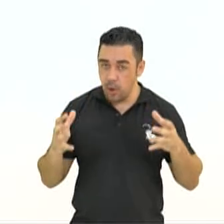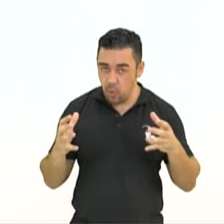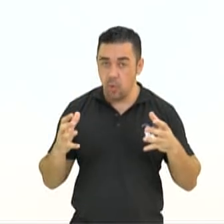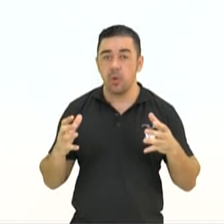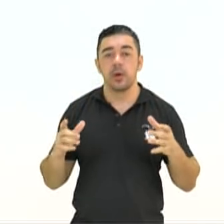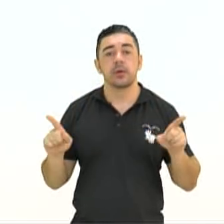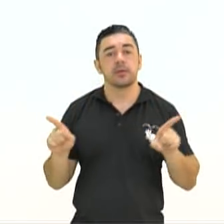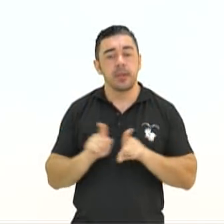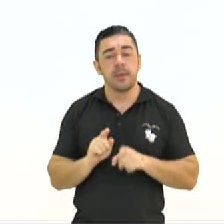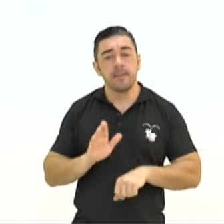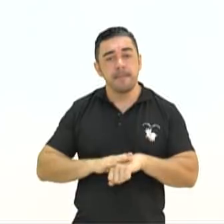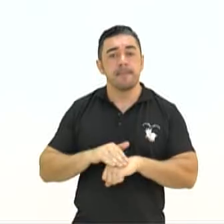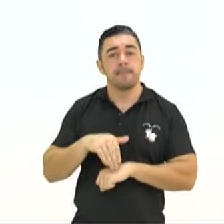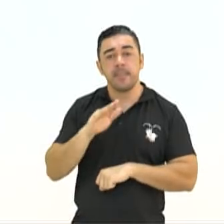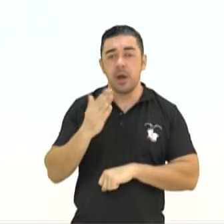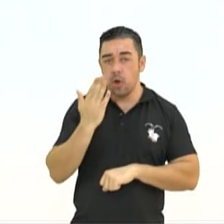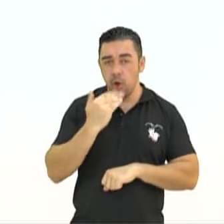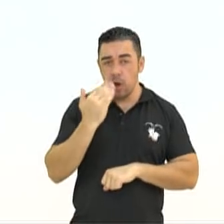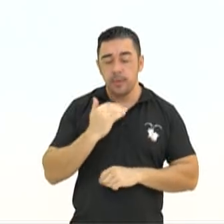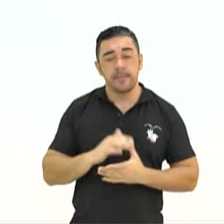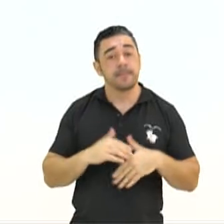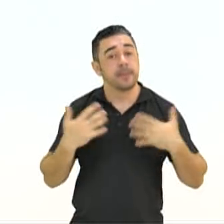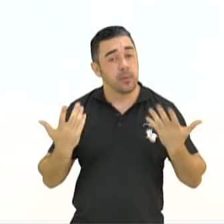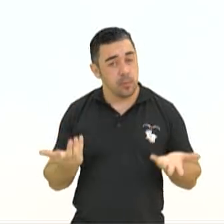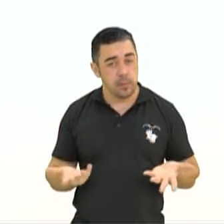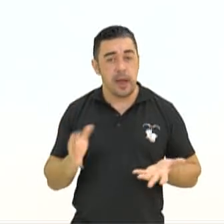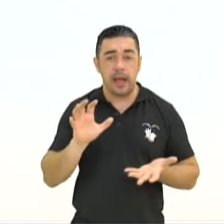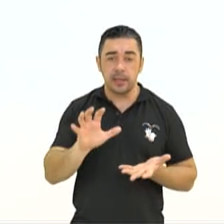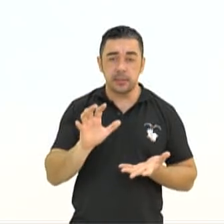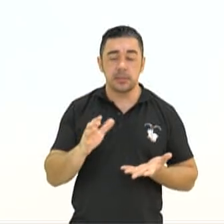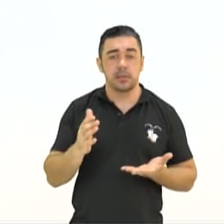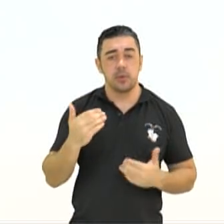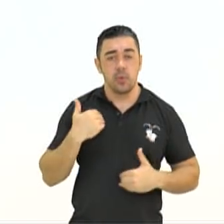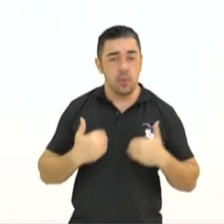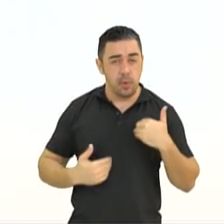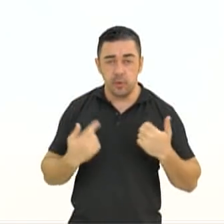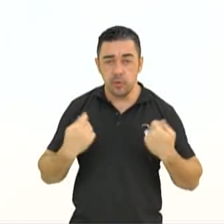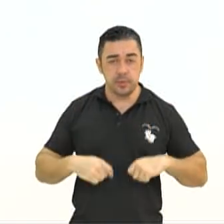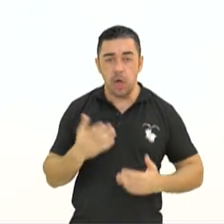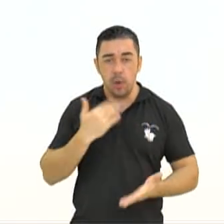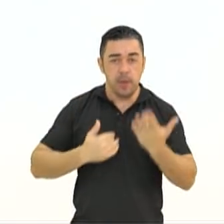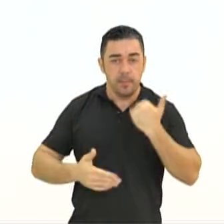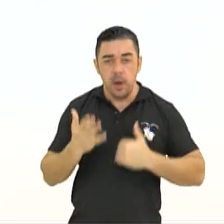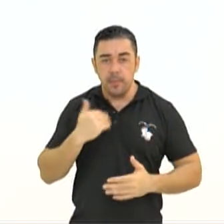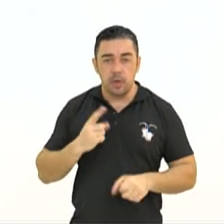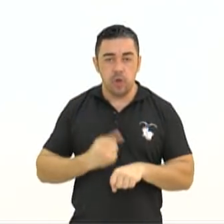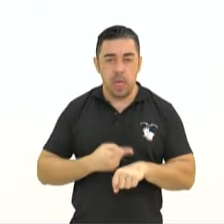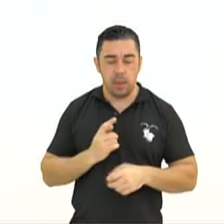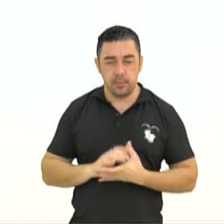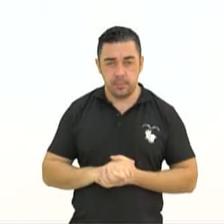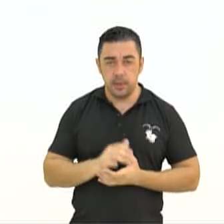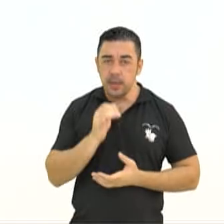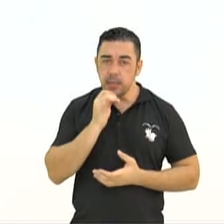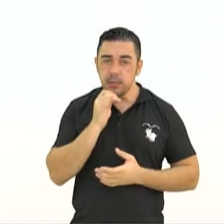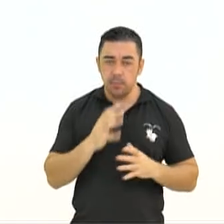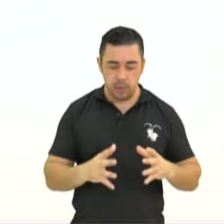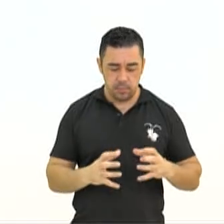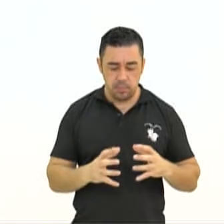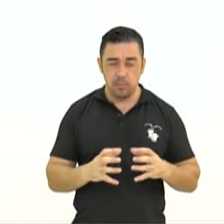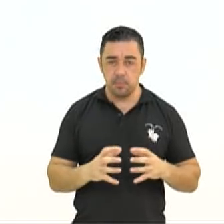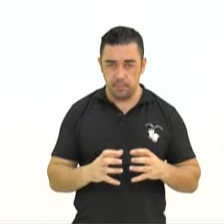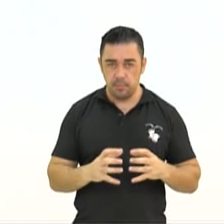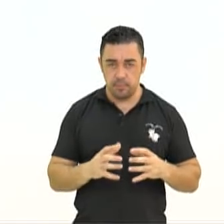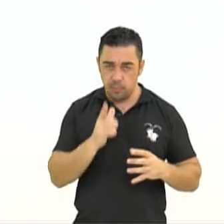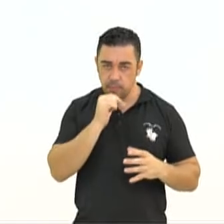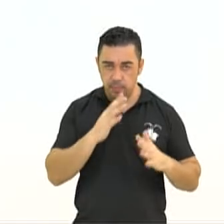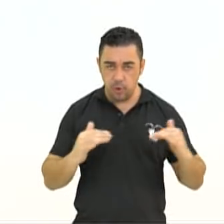ou maiores quantidades de alimento. Assim, o organismo não precisa se alimentar constantemente. Então, no caso da esponja lá, que ela